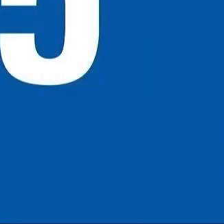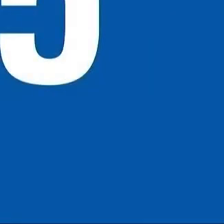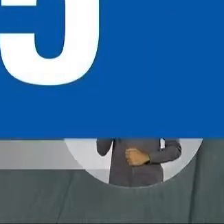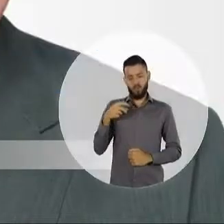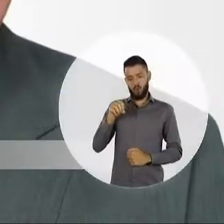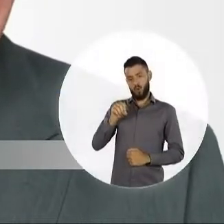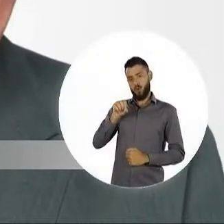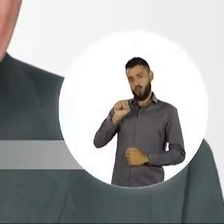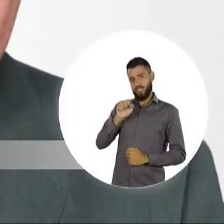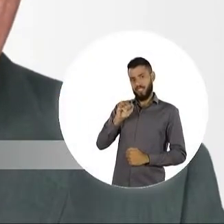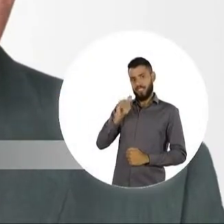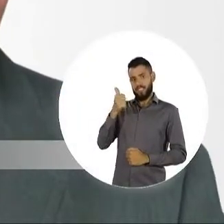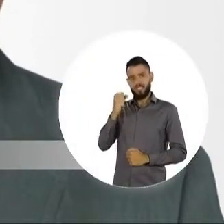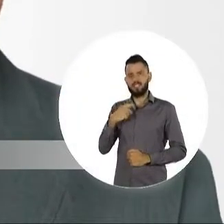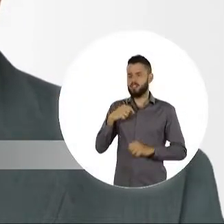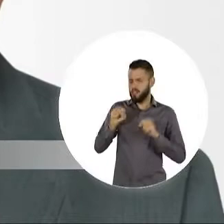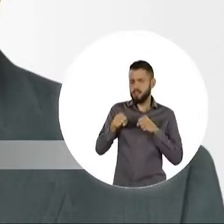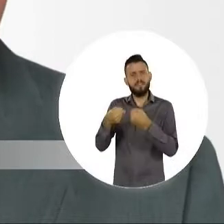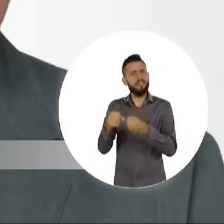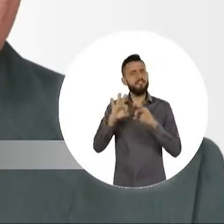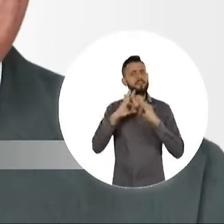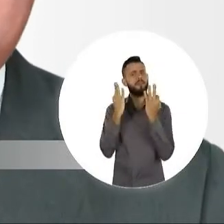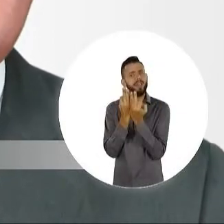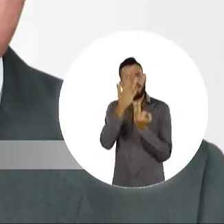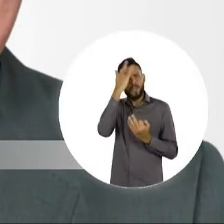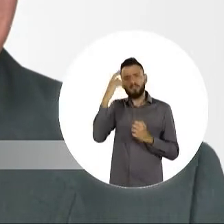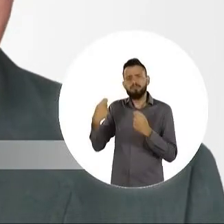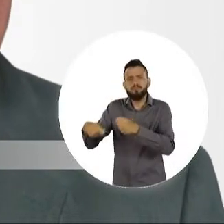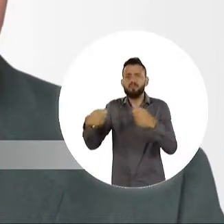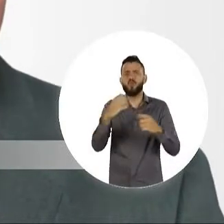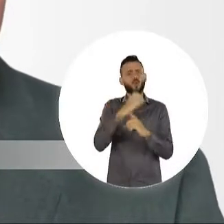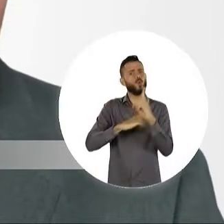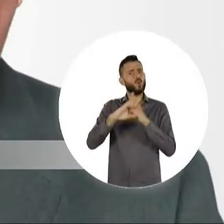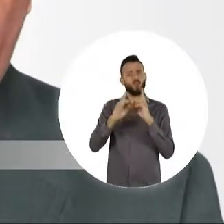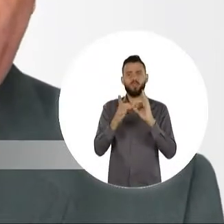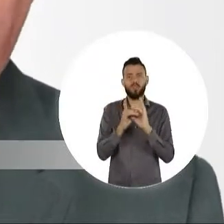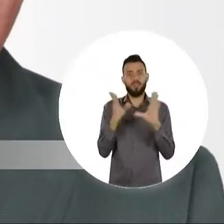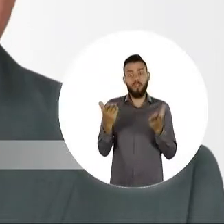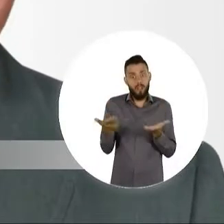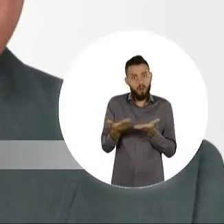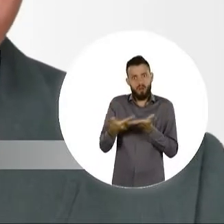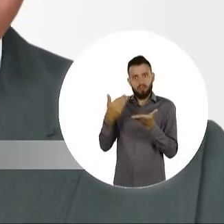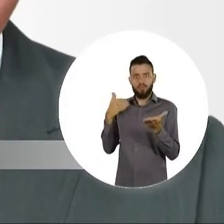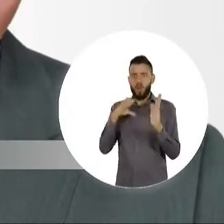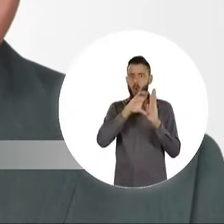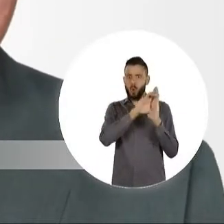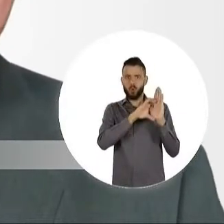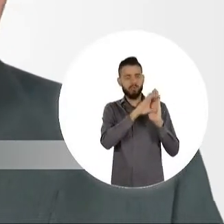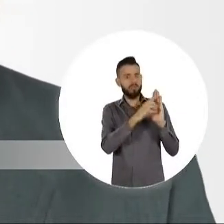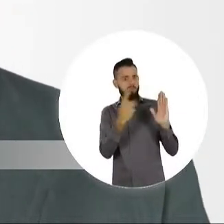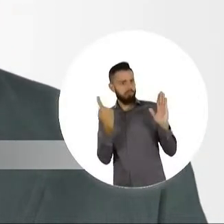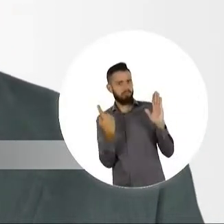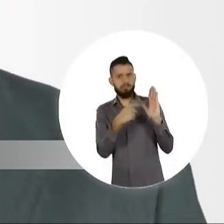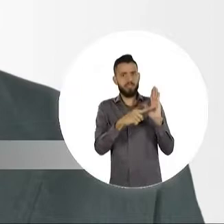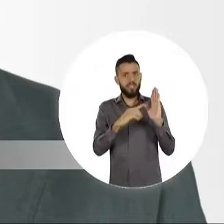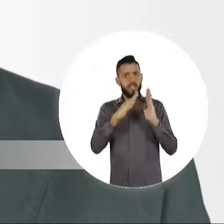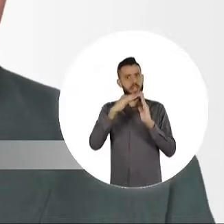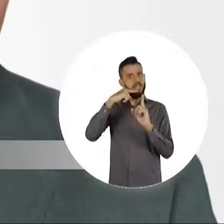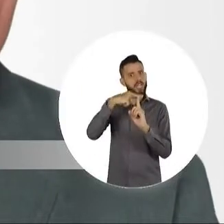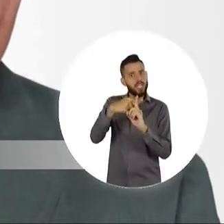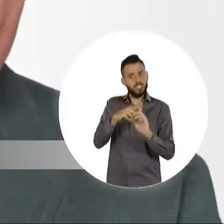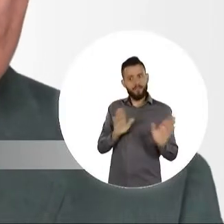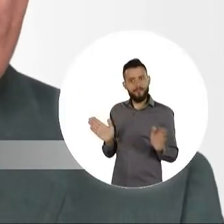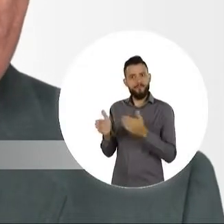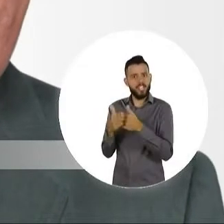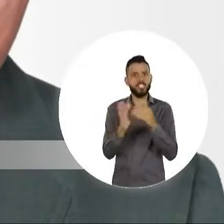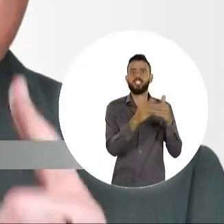55655. Sou o pastor Oséias de Madureira. Defenderia a família, os mais necessitados e a liberdade de cultos. Recentemente, vimos a Constituição ser afrontada quando igrejas foram